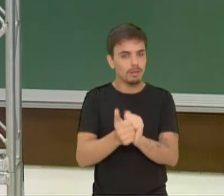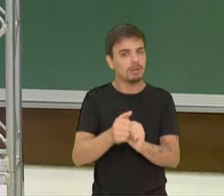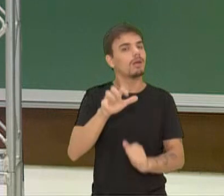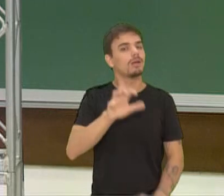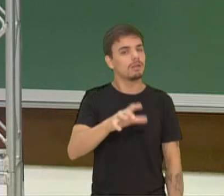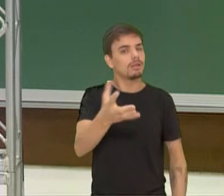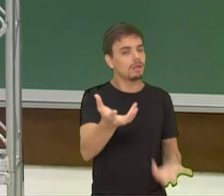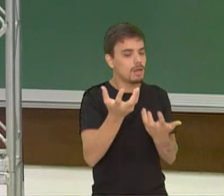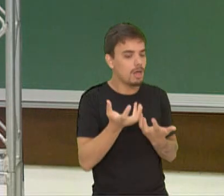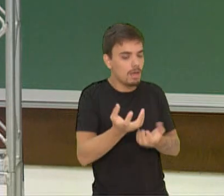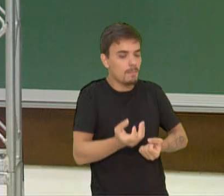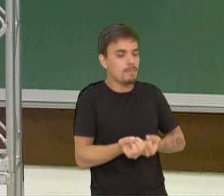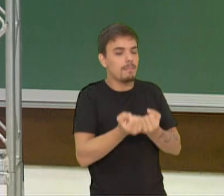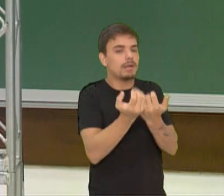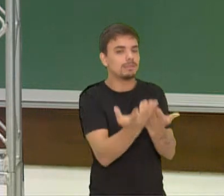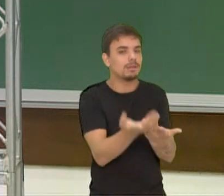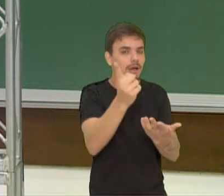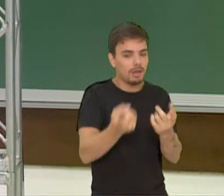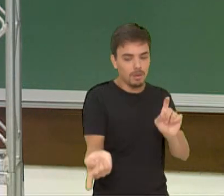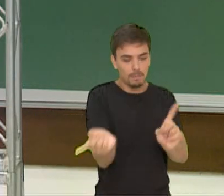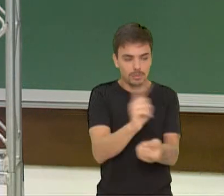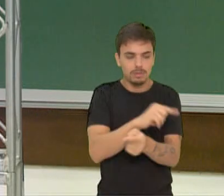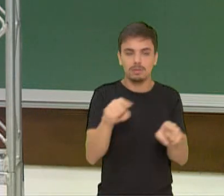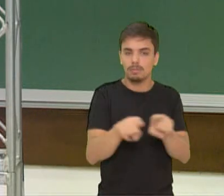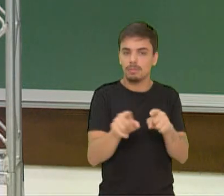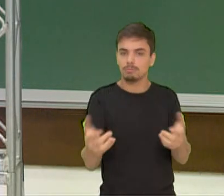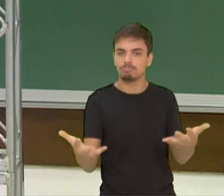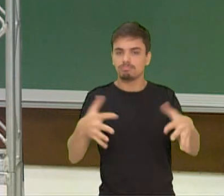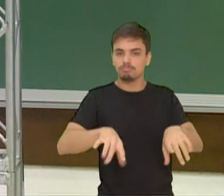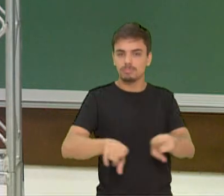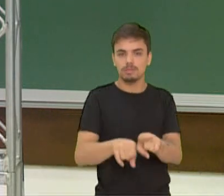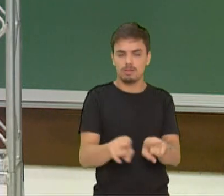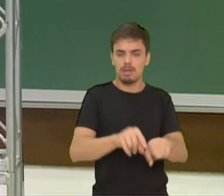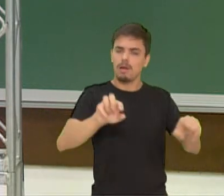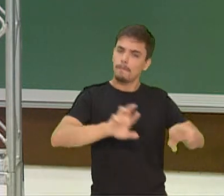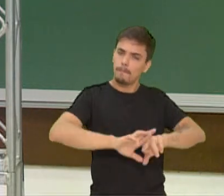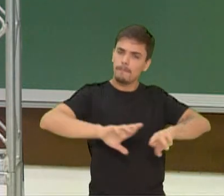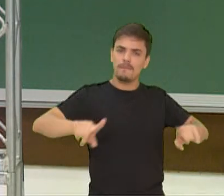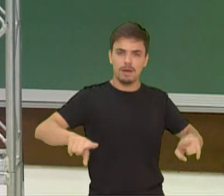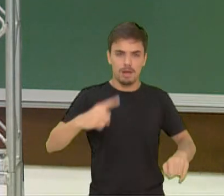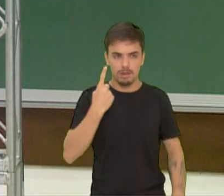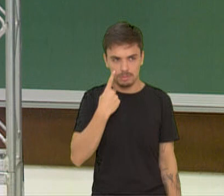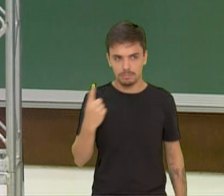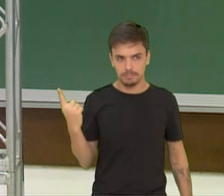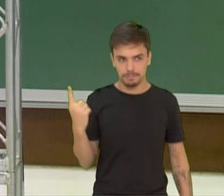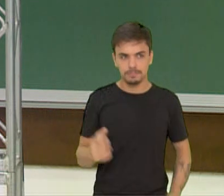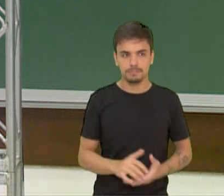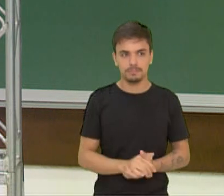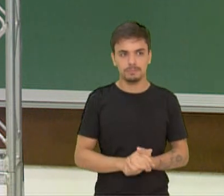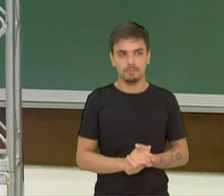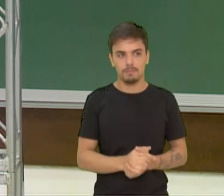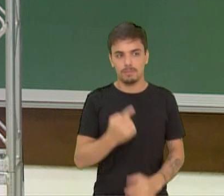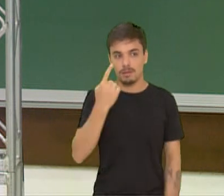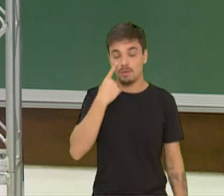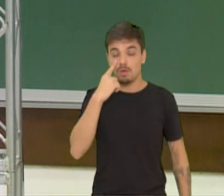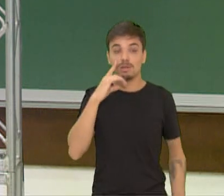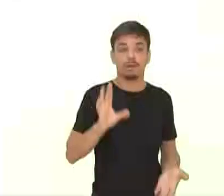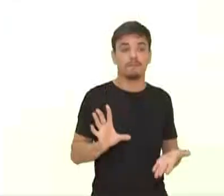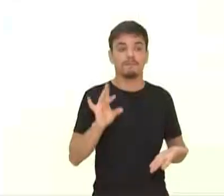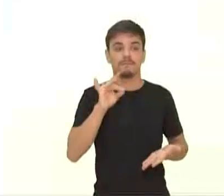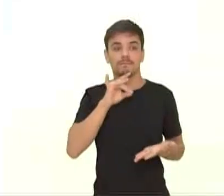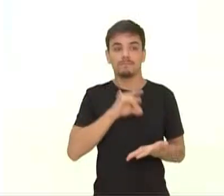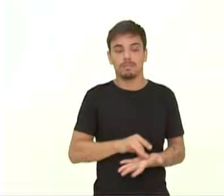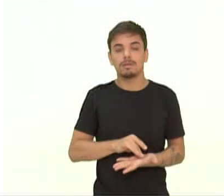querem passar, né? Se é a ideia de oposição, inclusão, tem várias ali, perfeito? Temos também